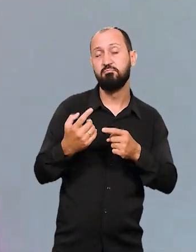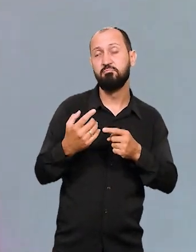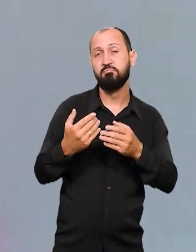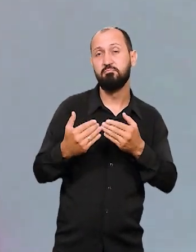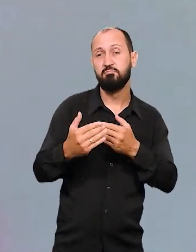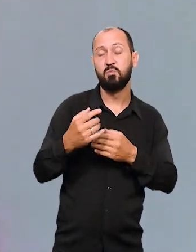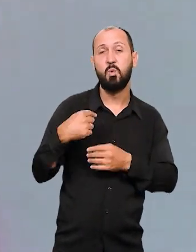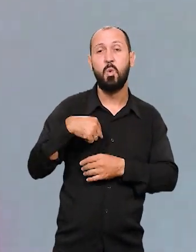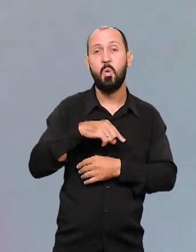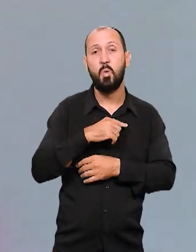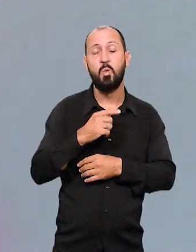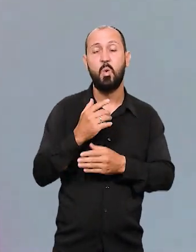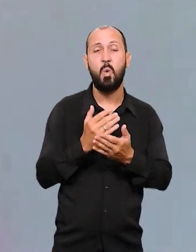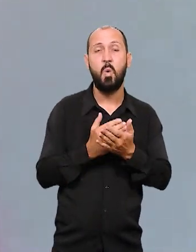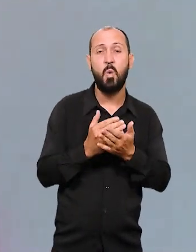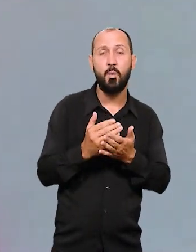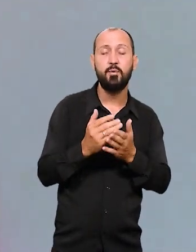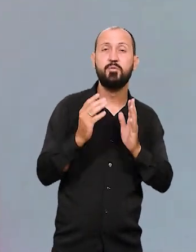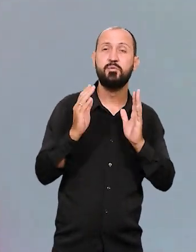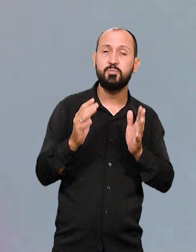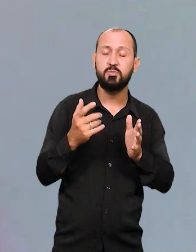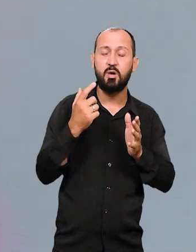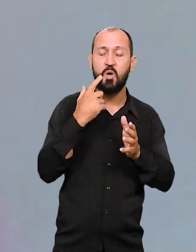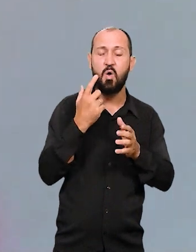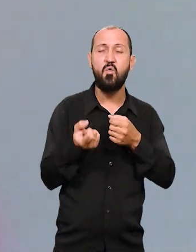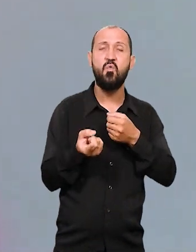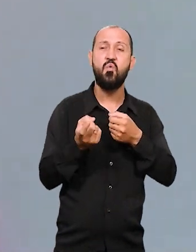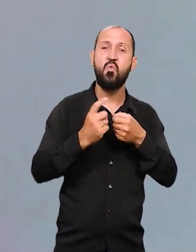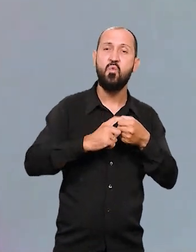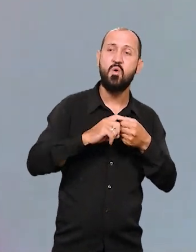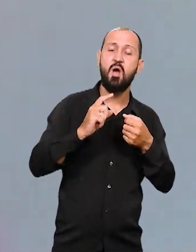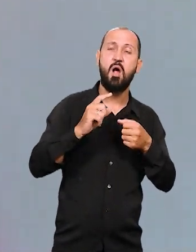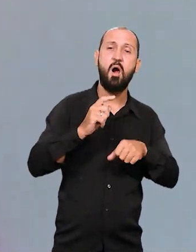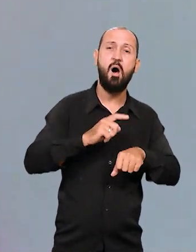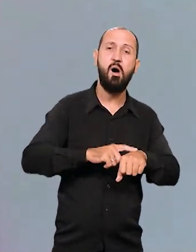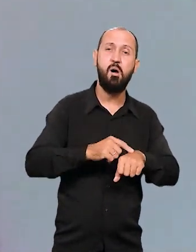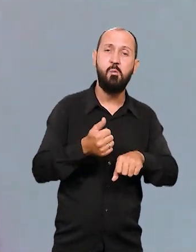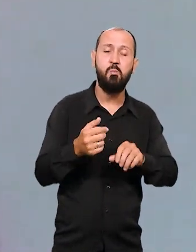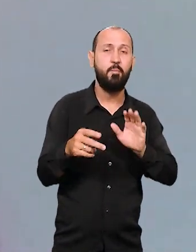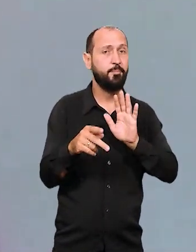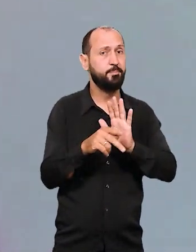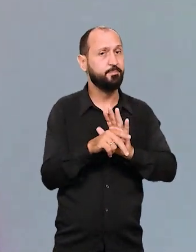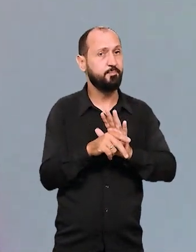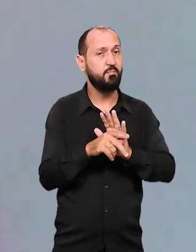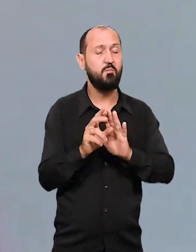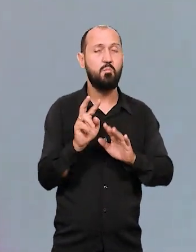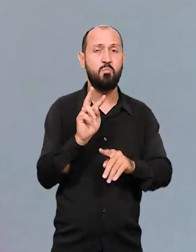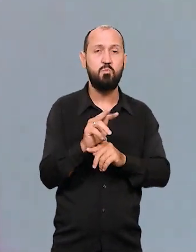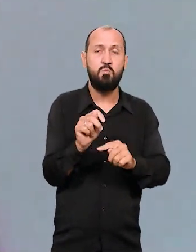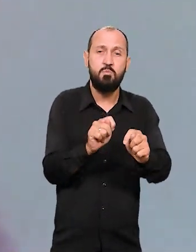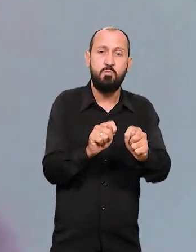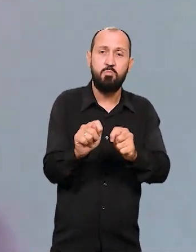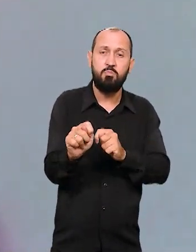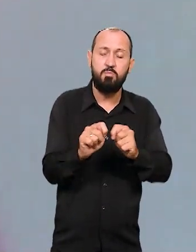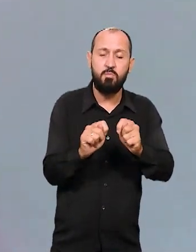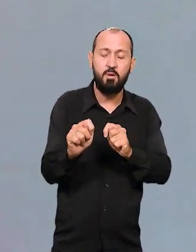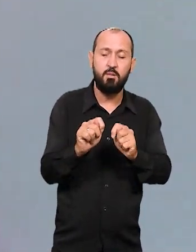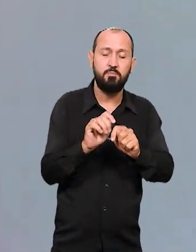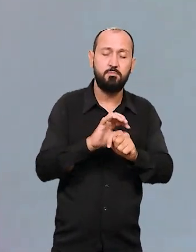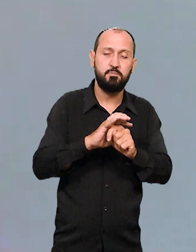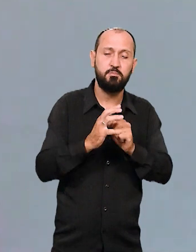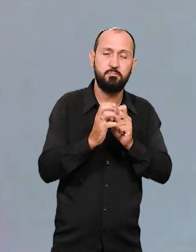porque nós começamos a reverter uma situação de maior controle